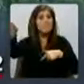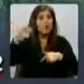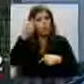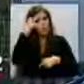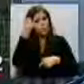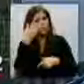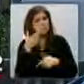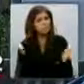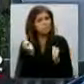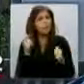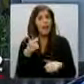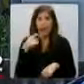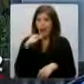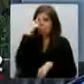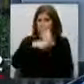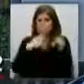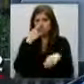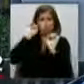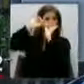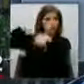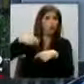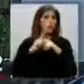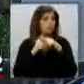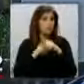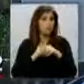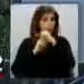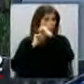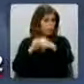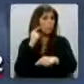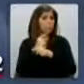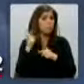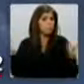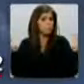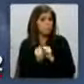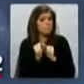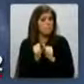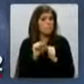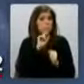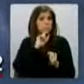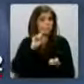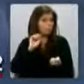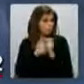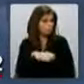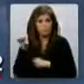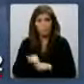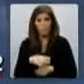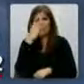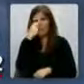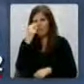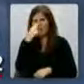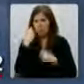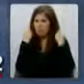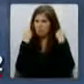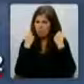quem prefira não ir ao hospital, com medo de lá ficar. Tenho uma gripe muito